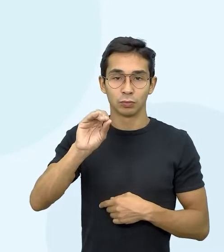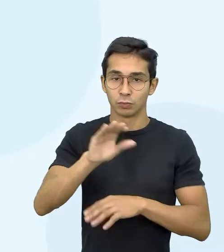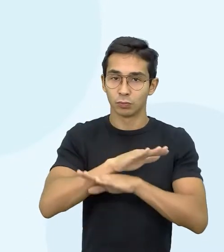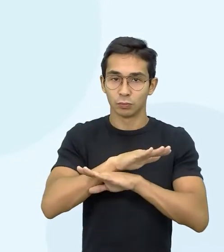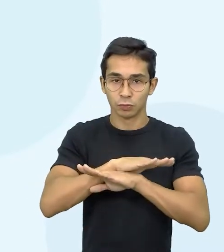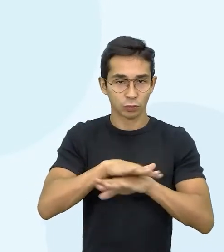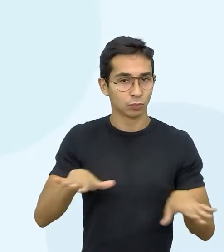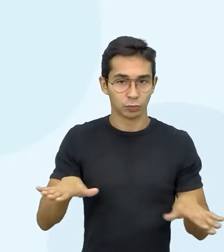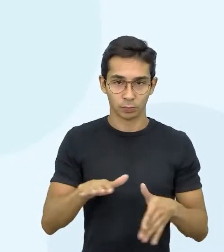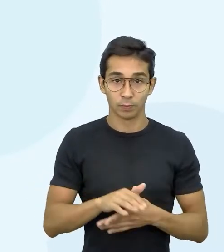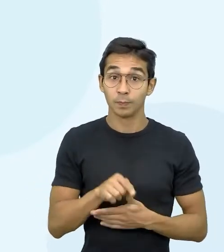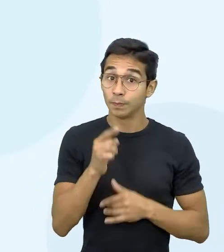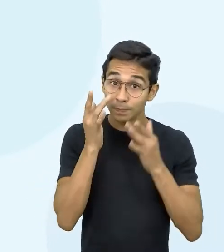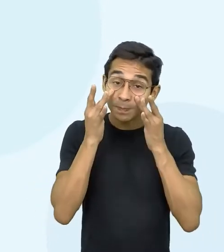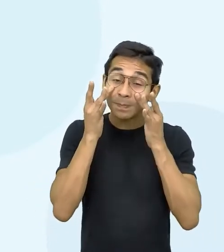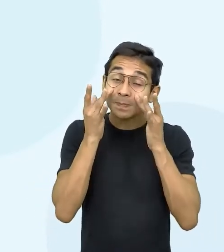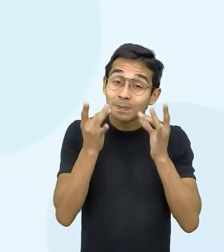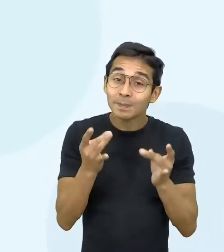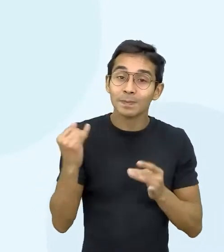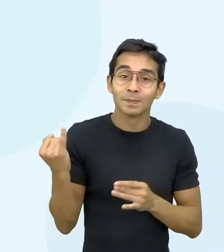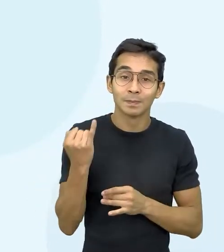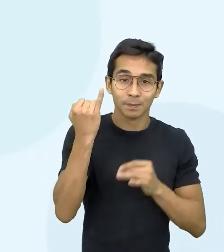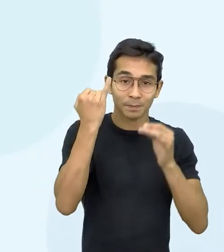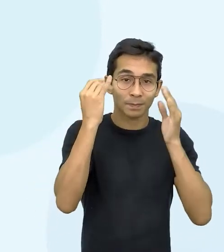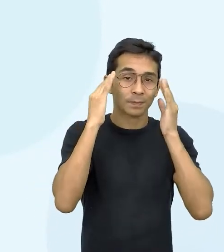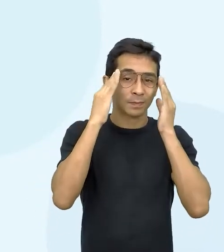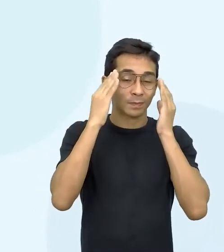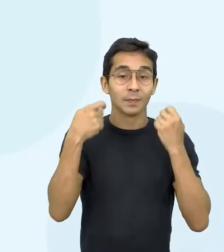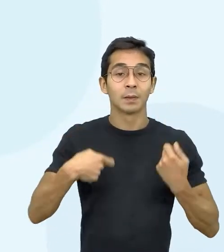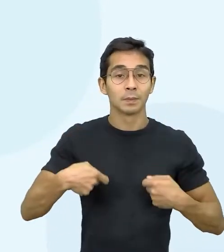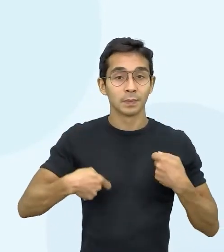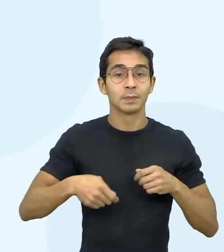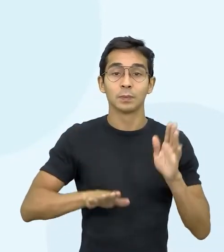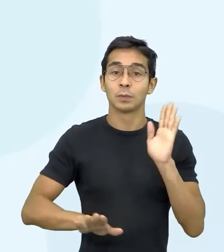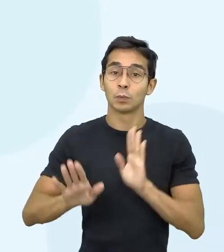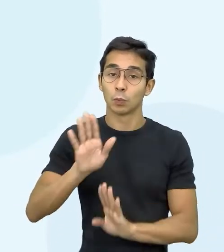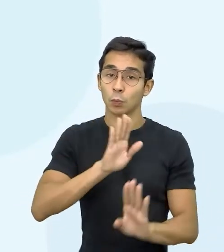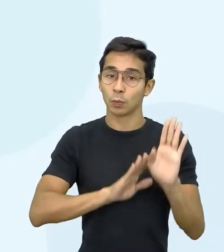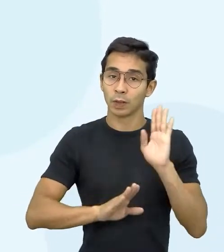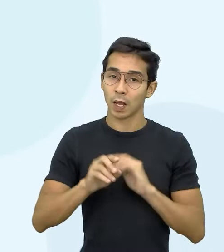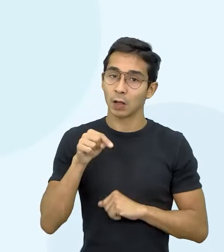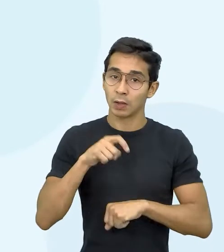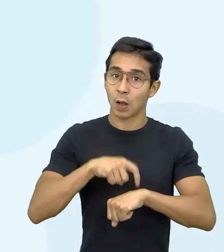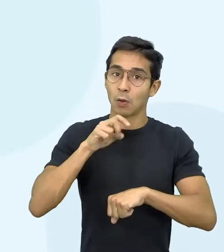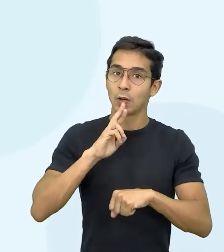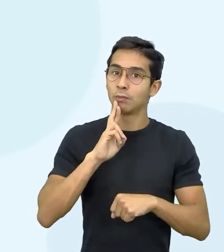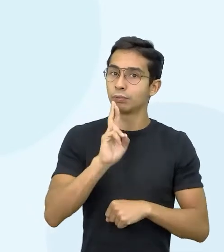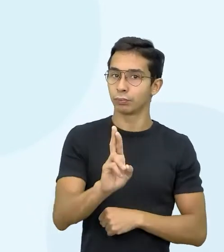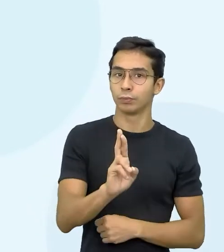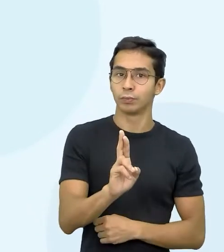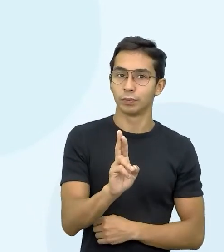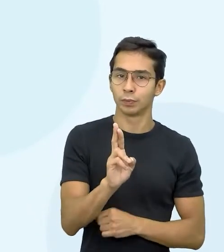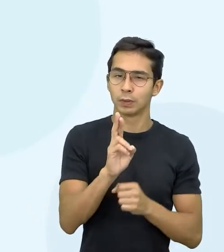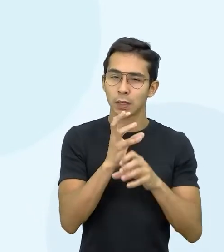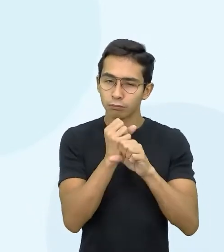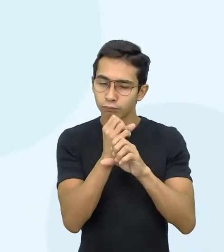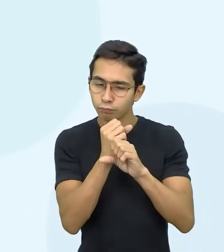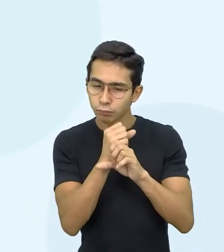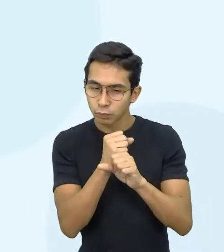Observação importante que nós temos que tomar muito cuidado na hora de realizar, né, os